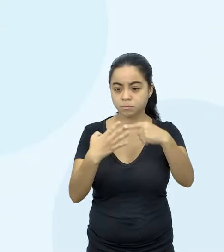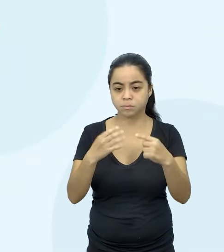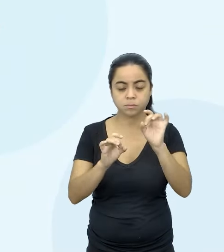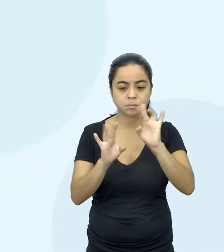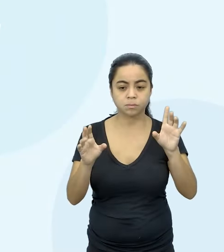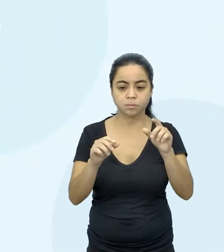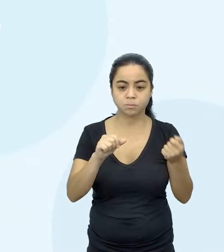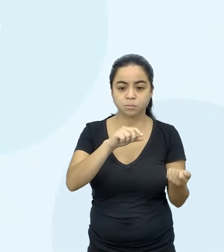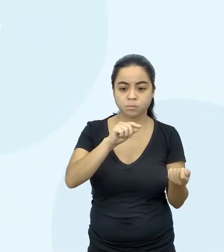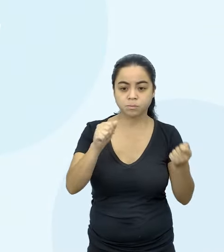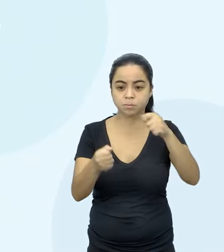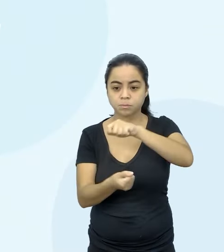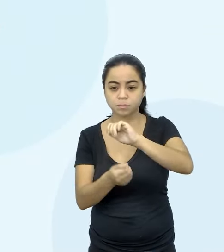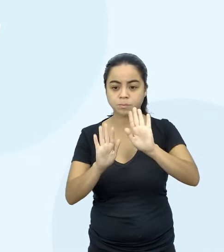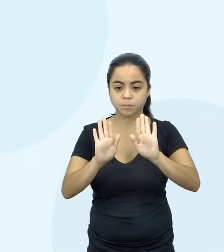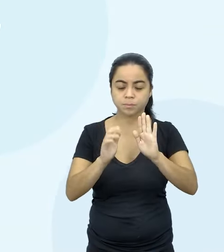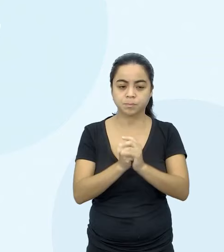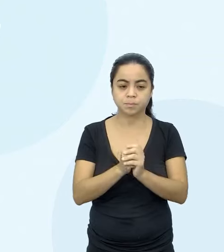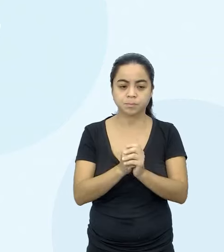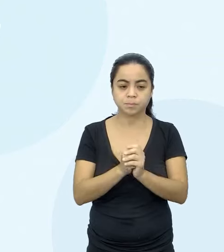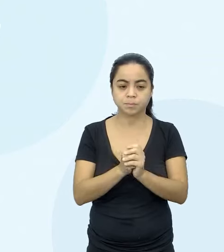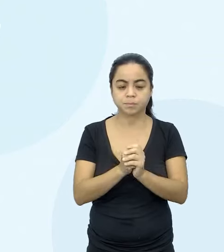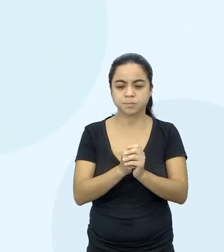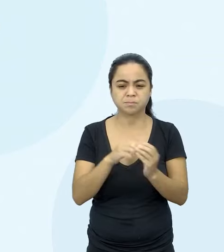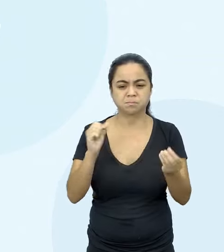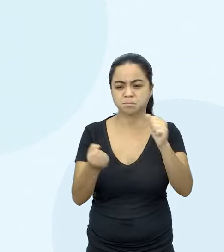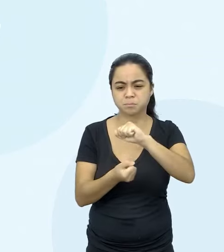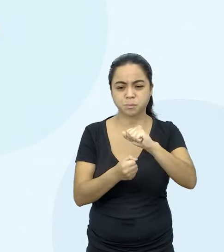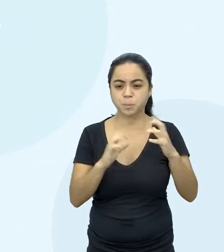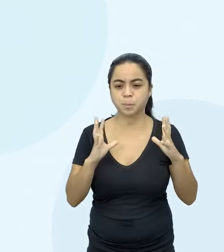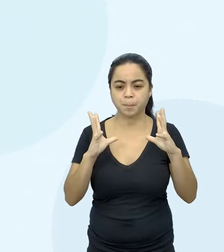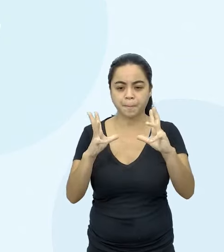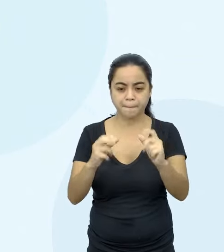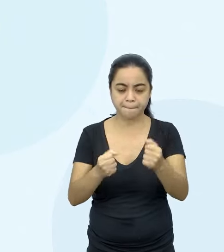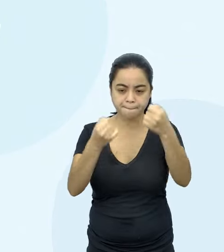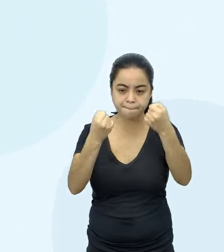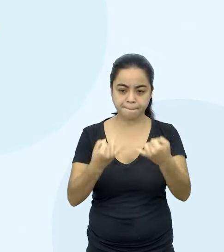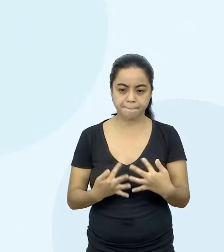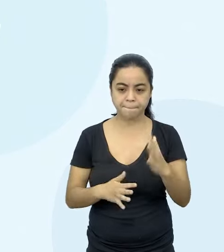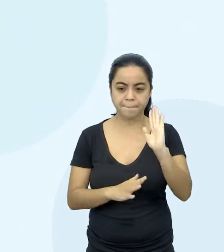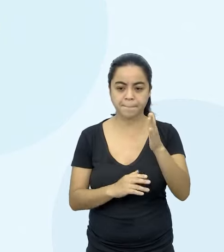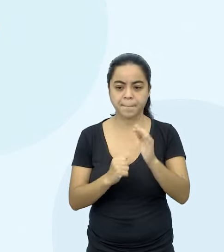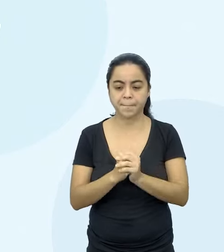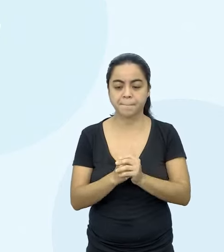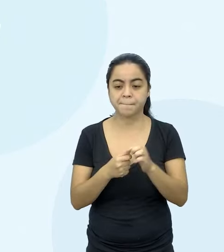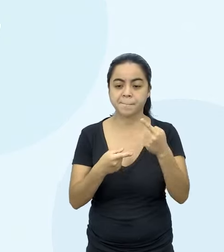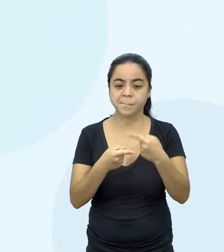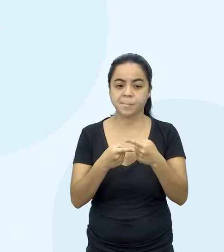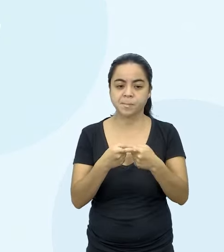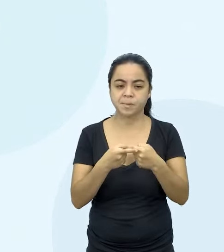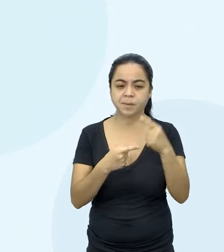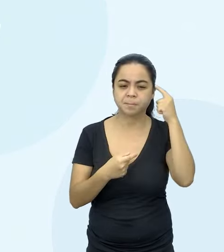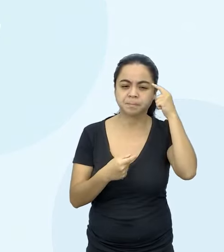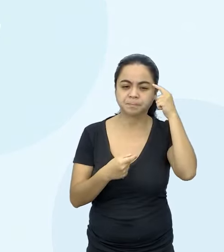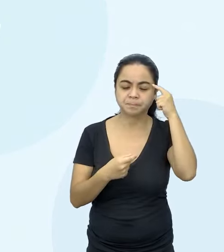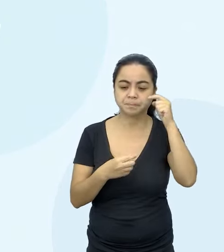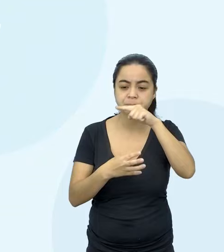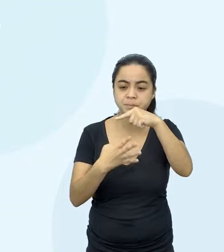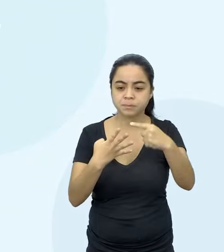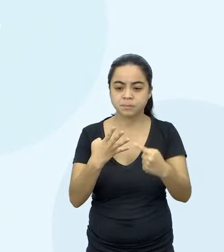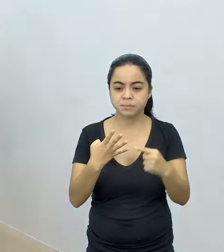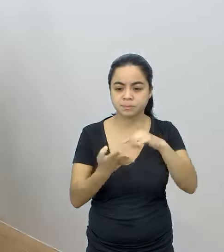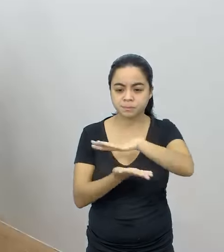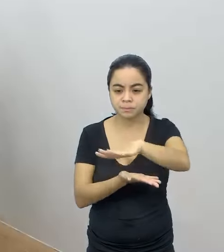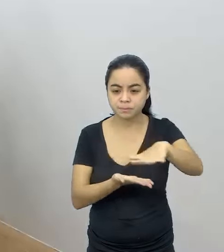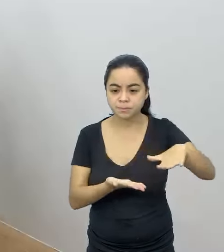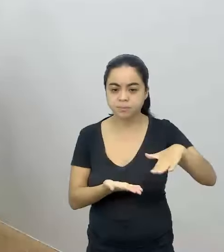inverteu, tá, professor? A gente falou primeiro do segundo, depois a gente falou do primeiro componente. Que, na verdade, a gente não queria deixar nenhum das